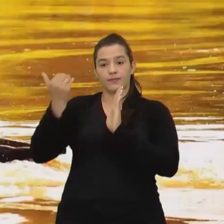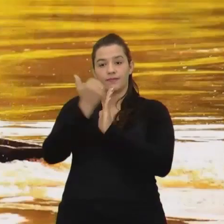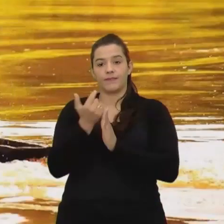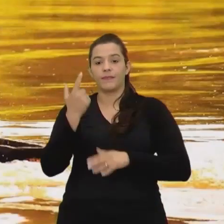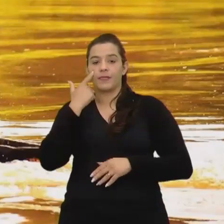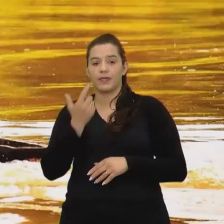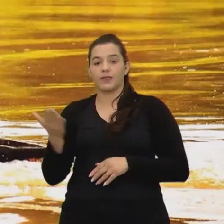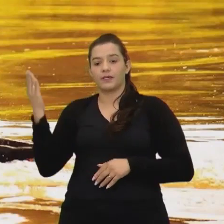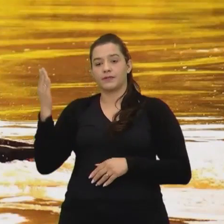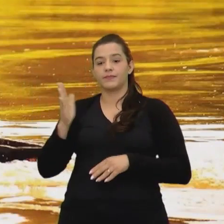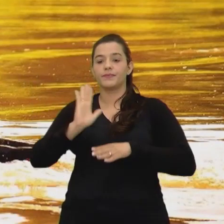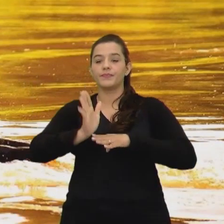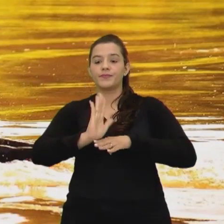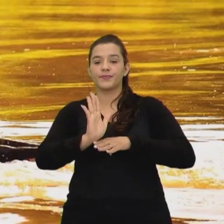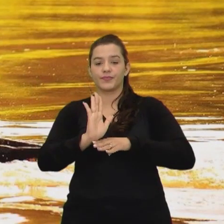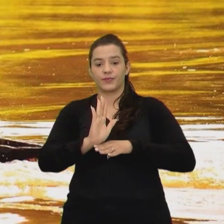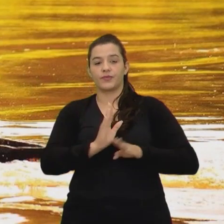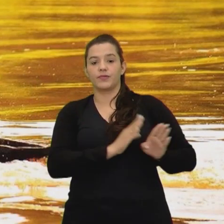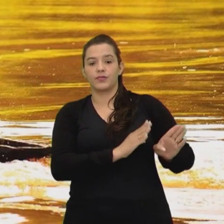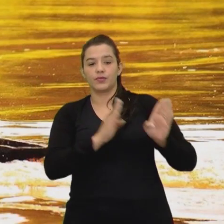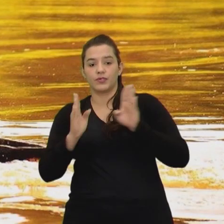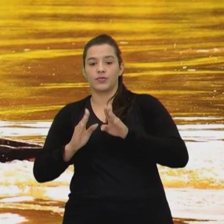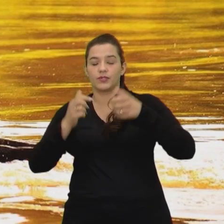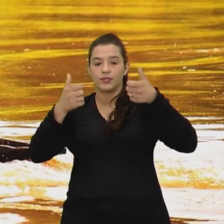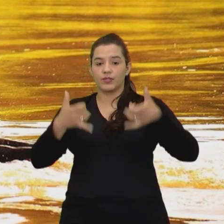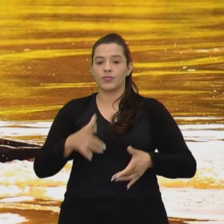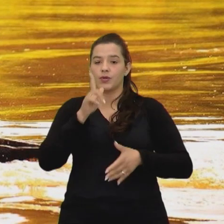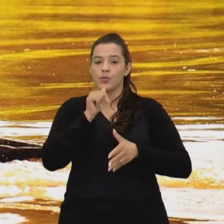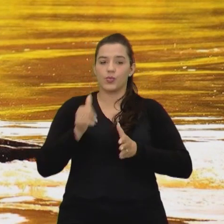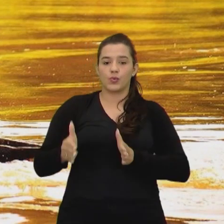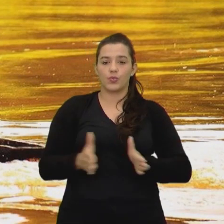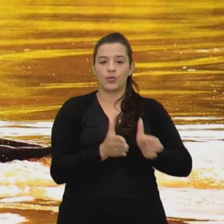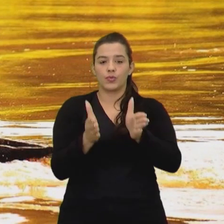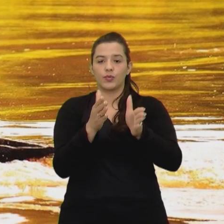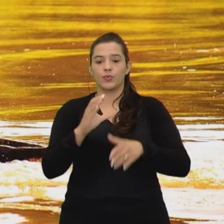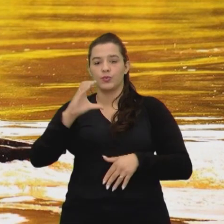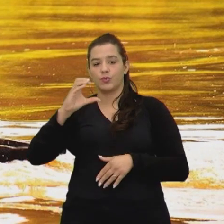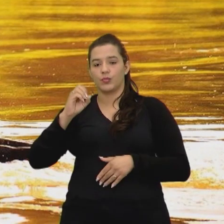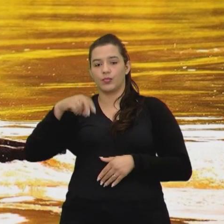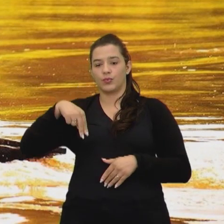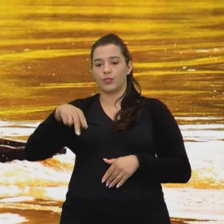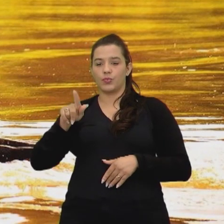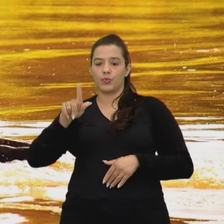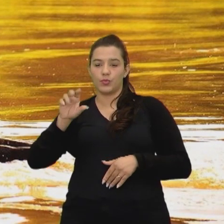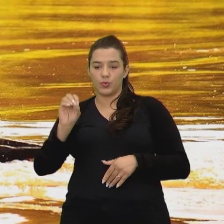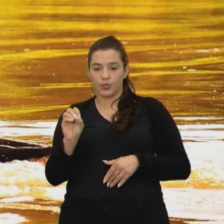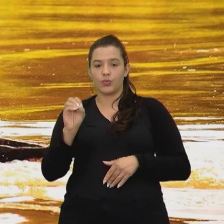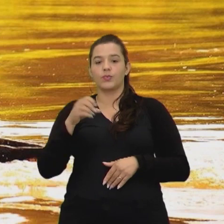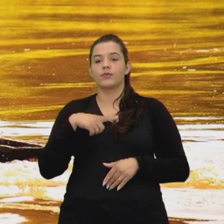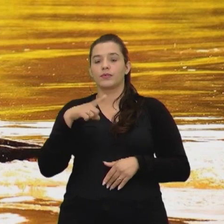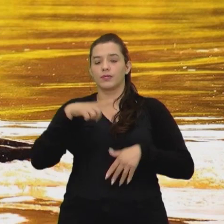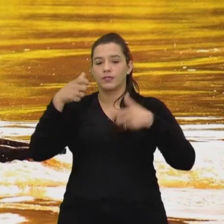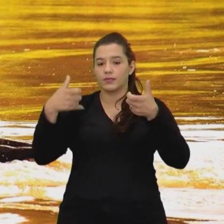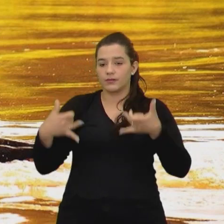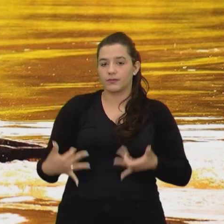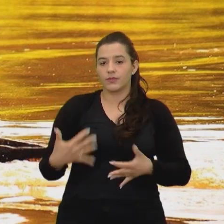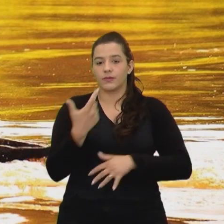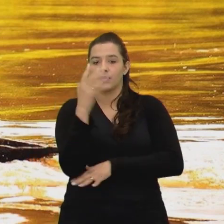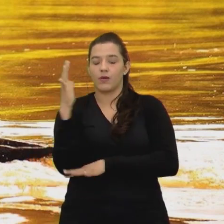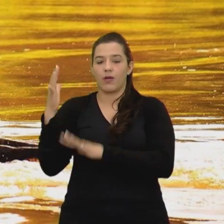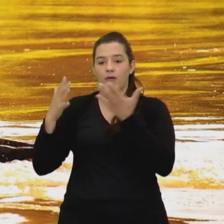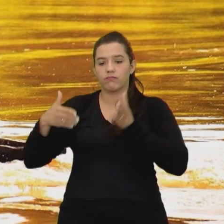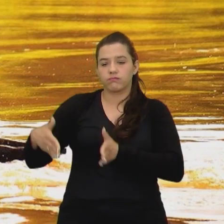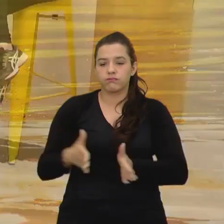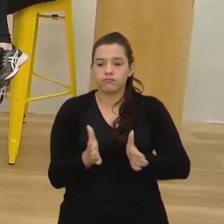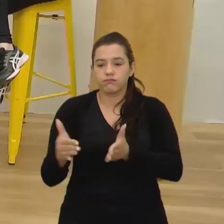Tem um vídeo legal sobre o Rio Congo, que é o Congo Selvagem, que é um documentário sobre o Rio Congo aí, que passa pela floresta do